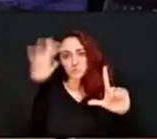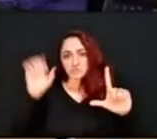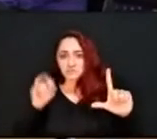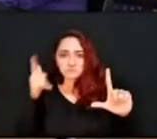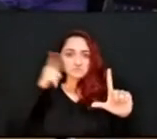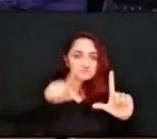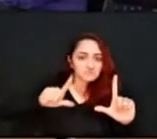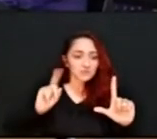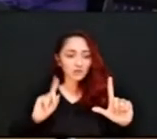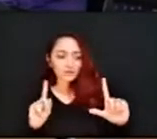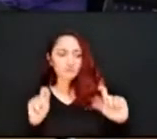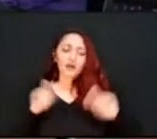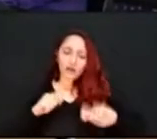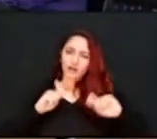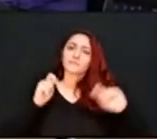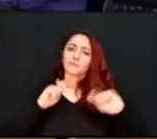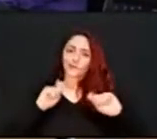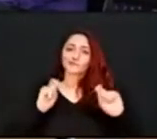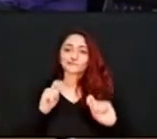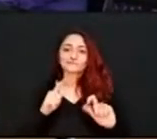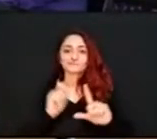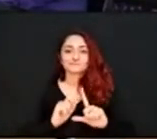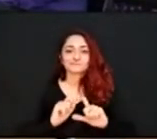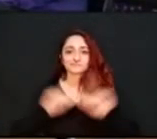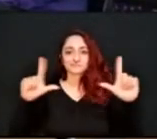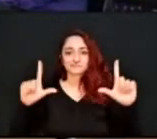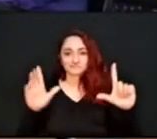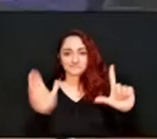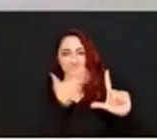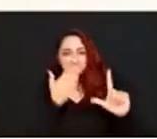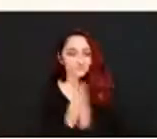claro a gente pode colocar apresentação da Jussara por favor